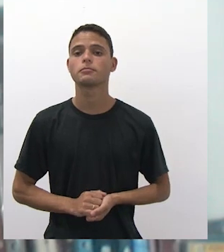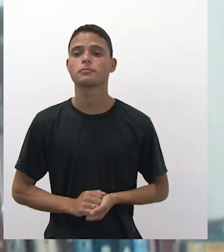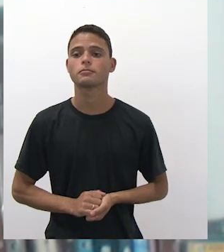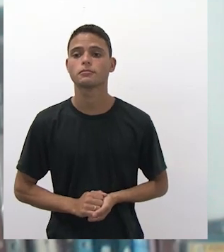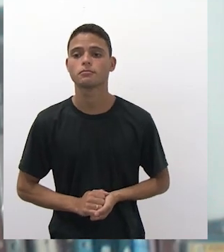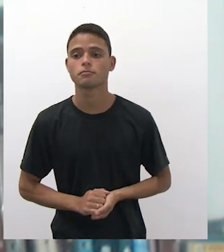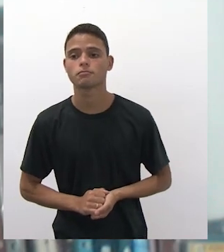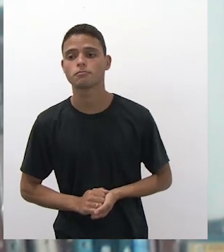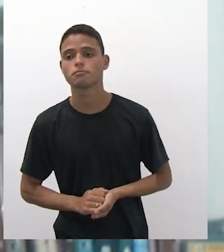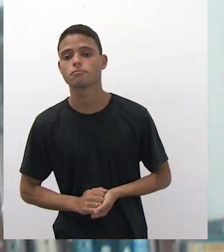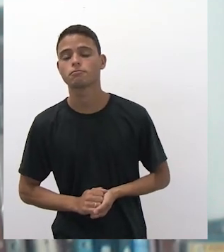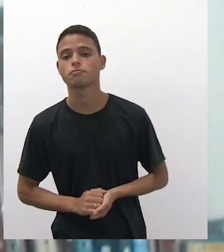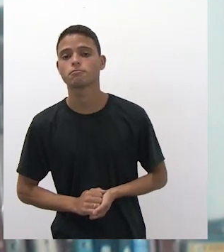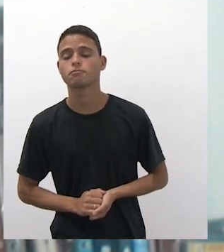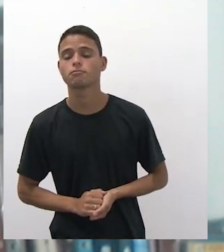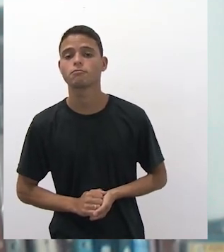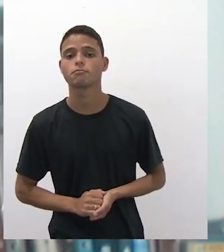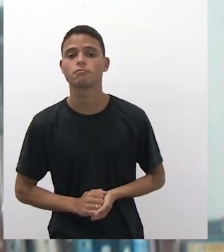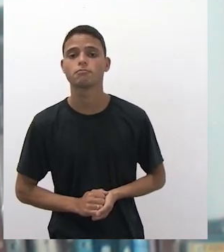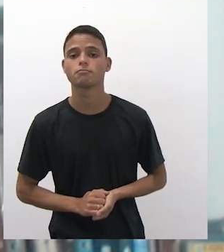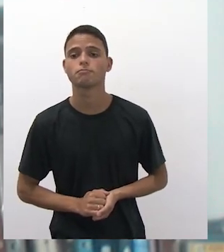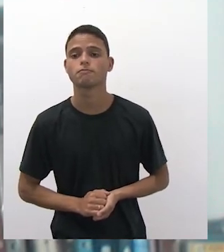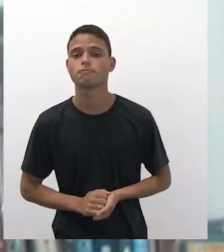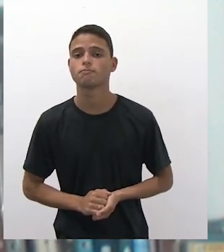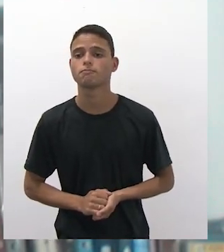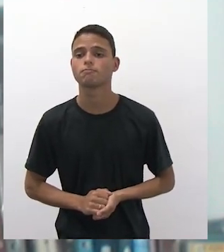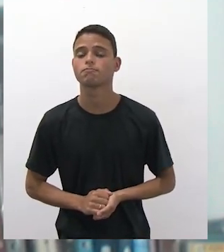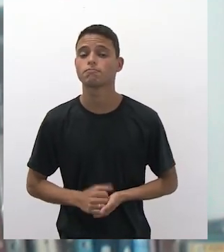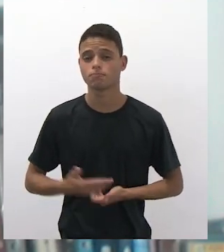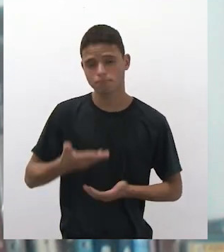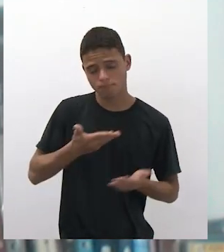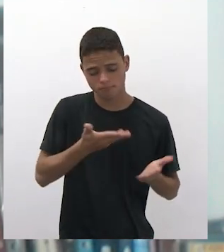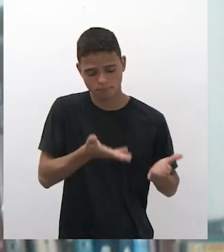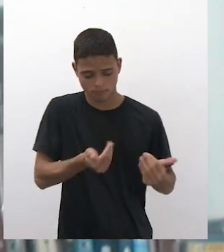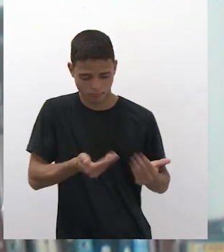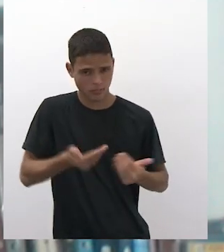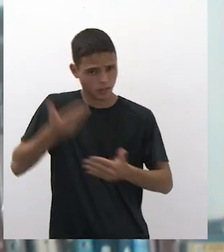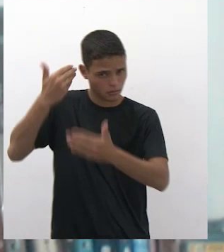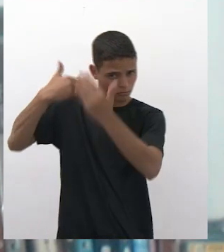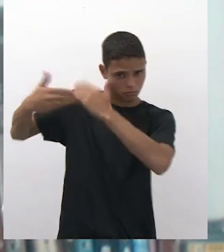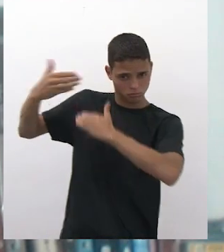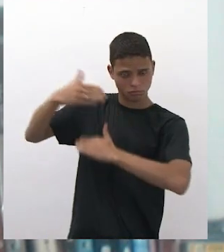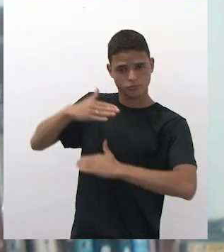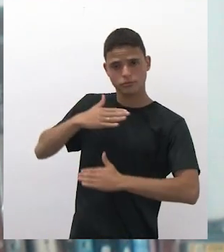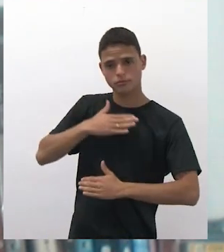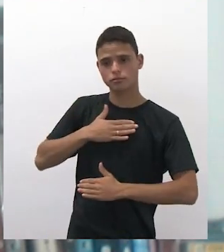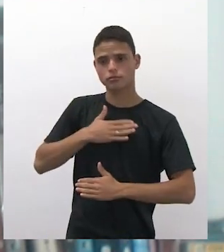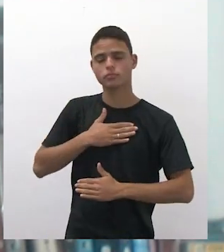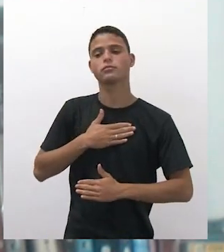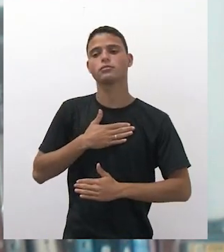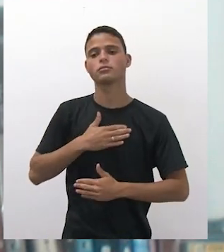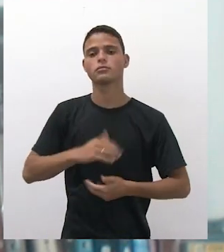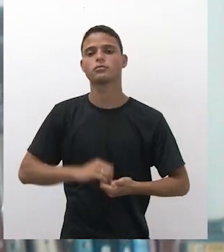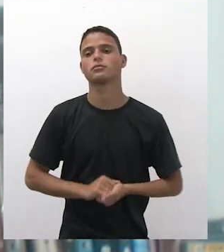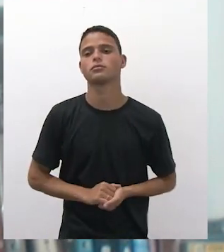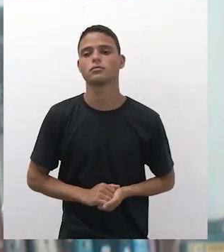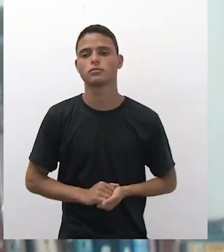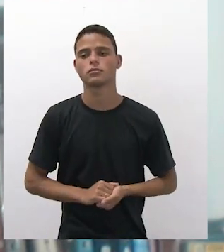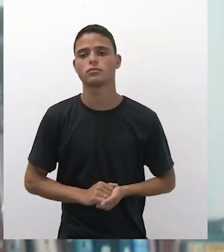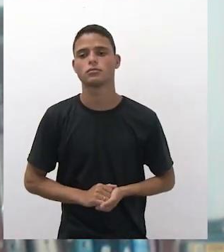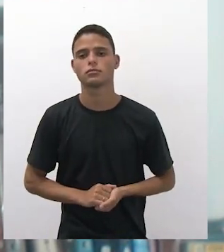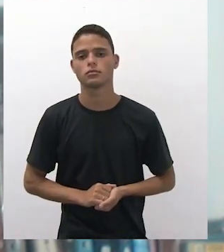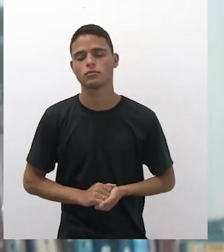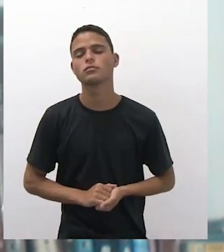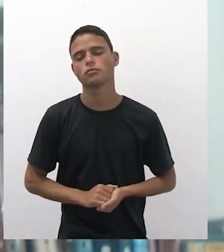eu comento que quando eu era jovem, né, adolescente, né, na fase de